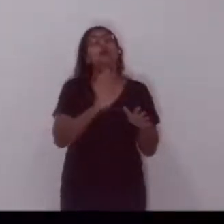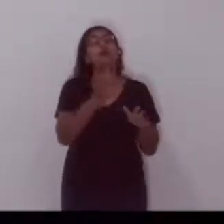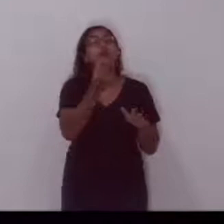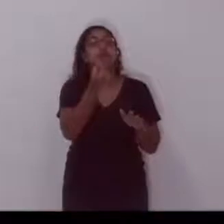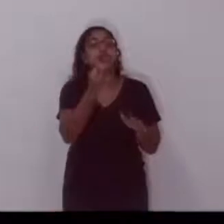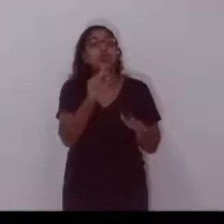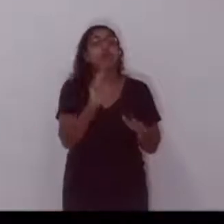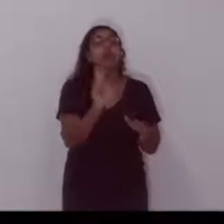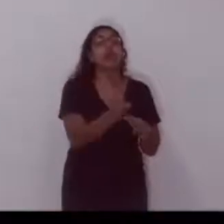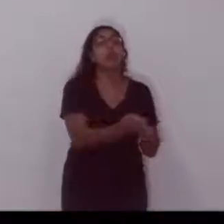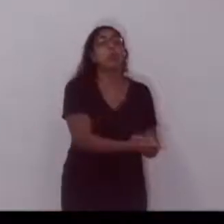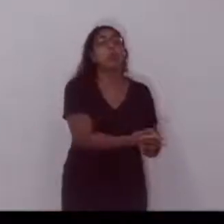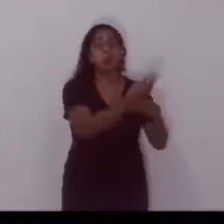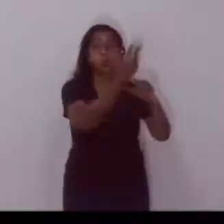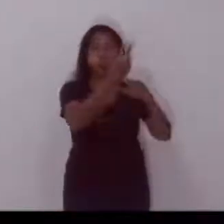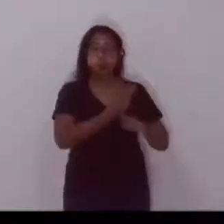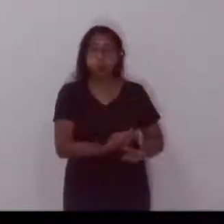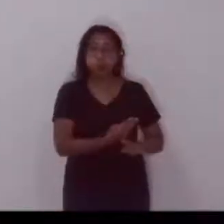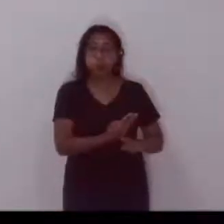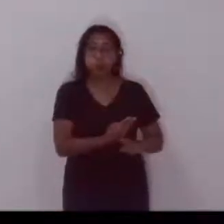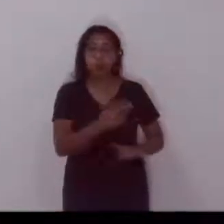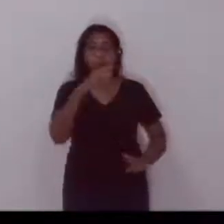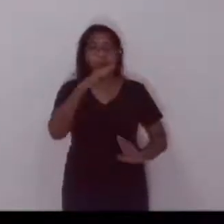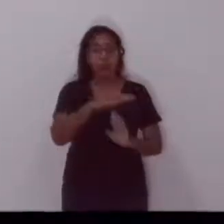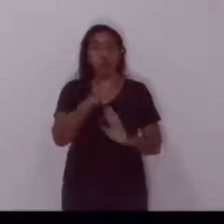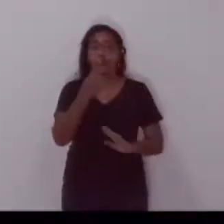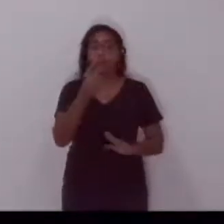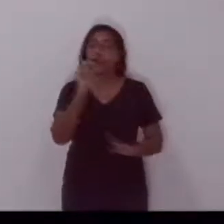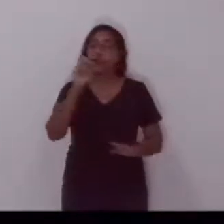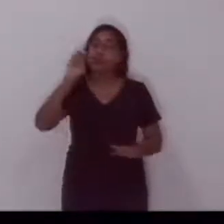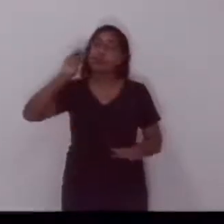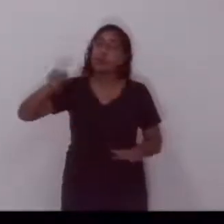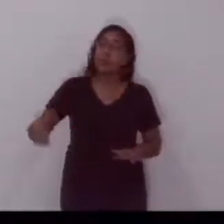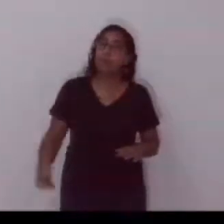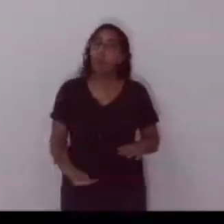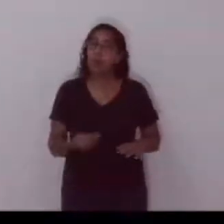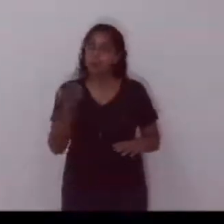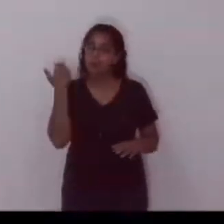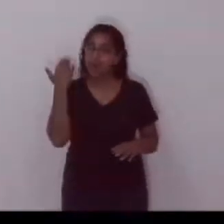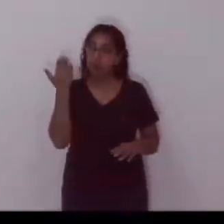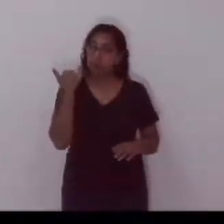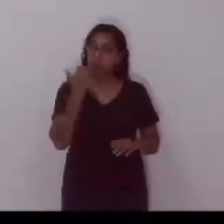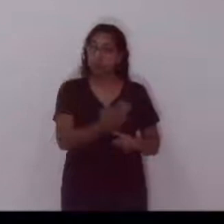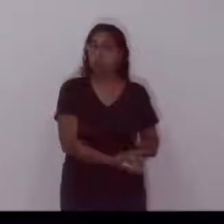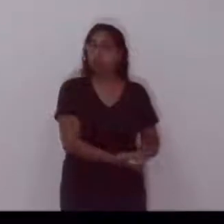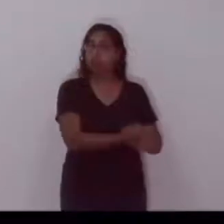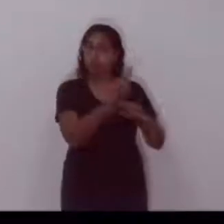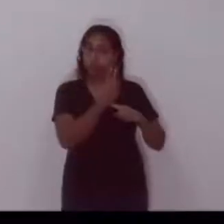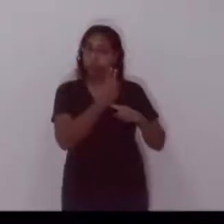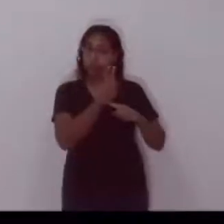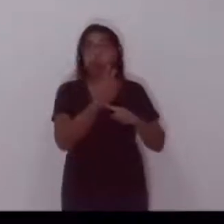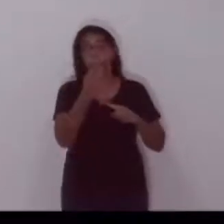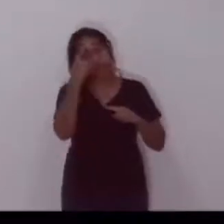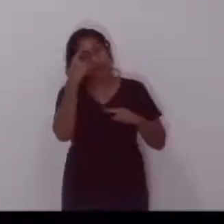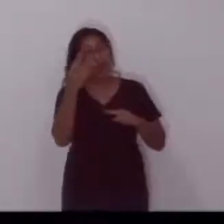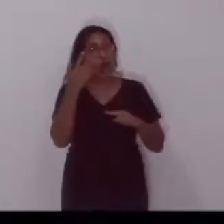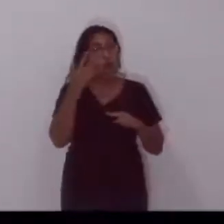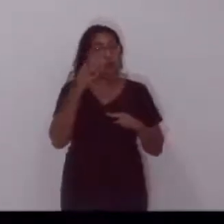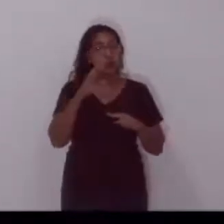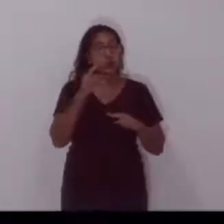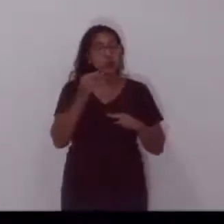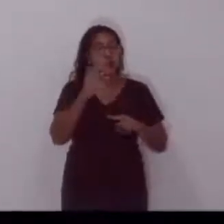época, até 15 milhões, o governo até já se pronunciou, talvez não utilize toda essa questão.